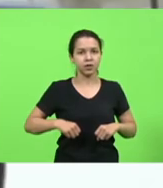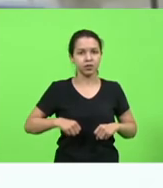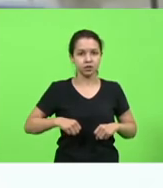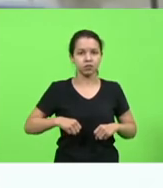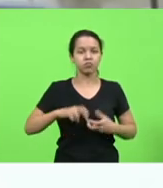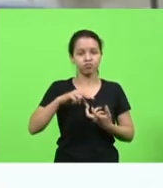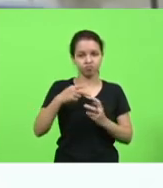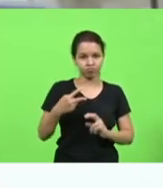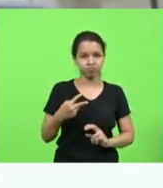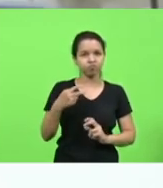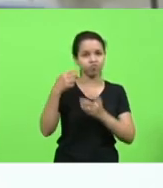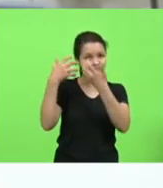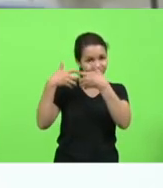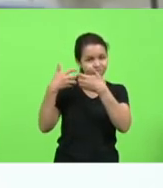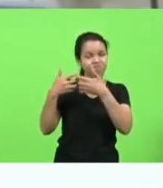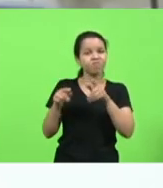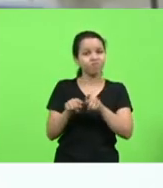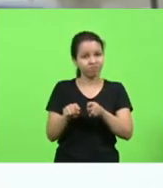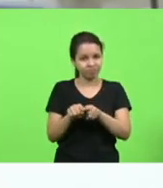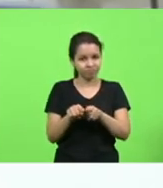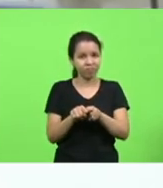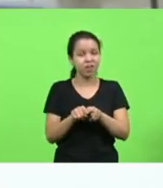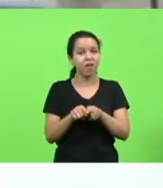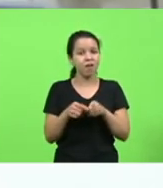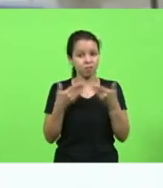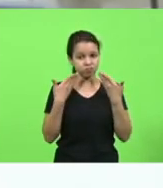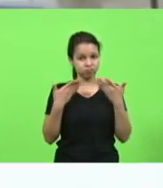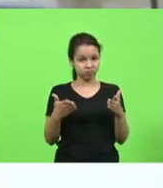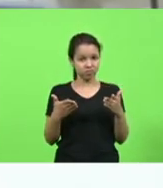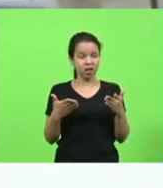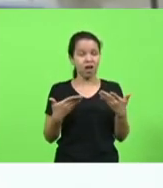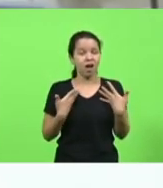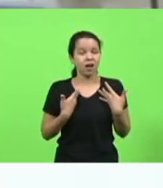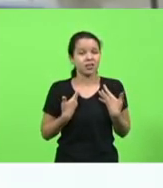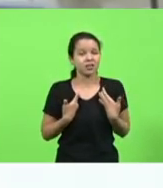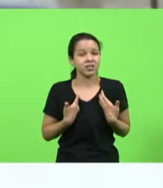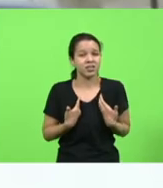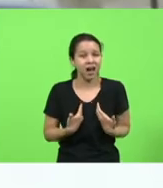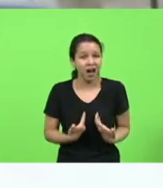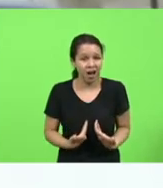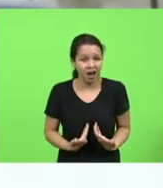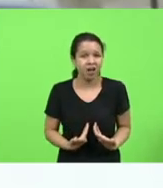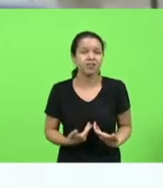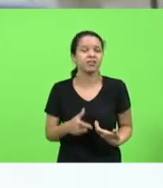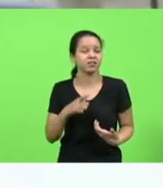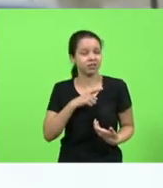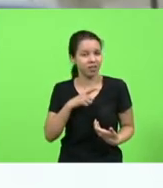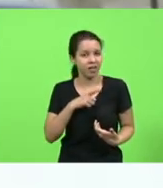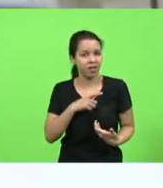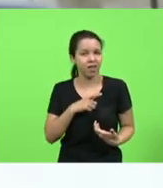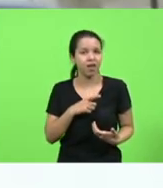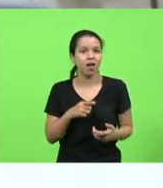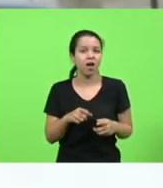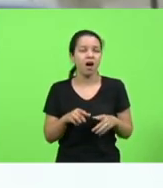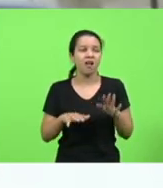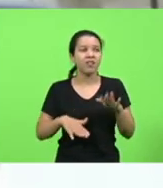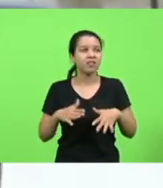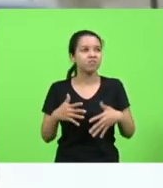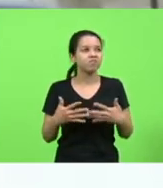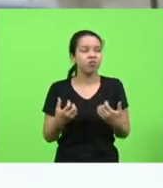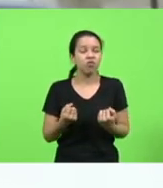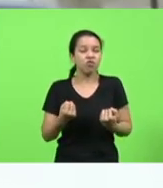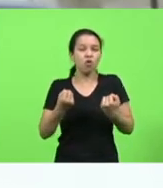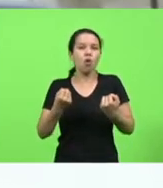as sequelas vêm aparecendo, é muito difícil, seja por fadiga, por falta de força,